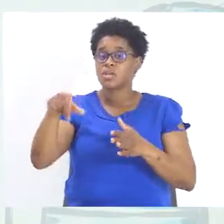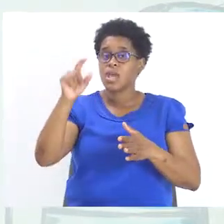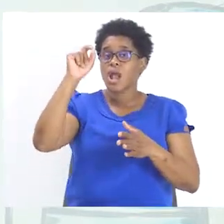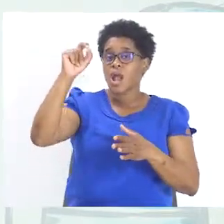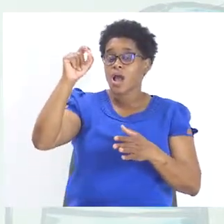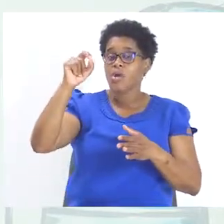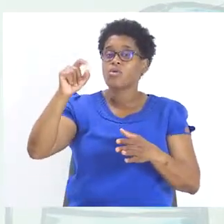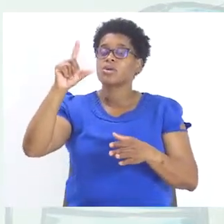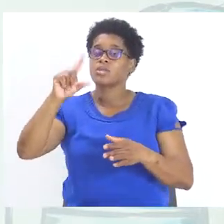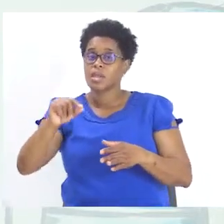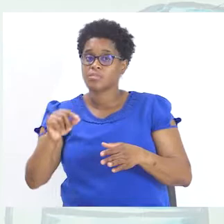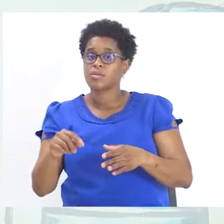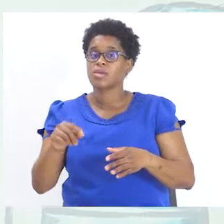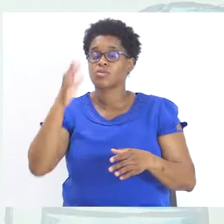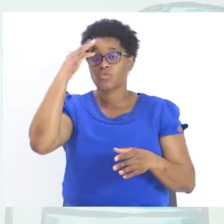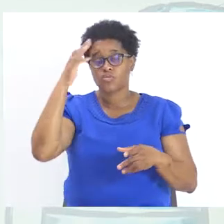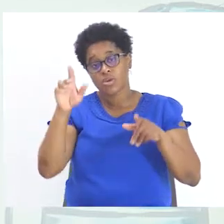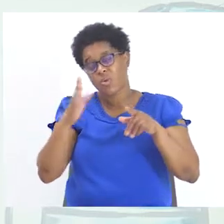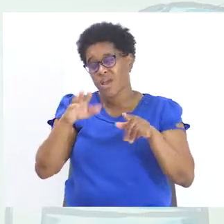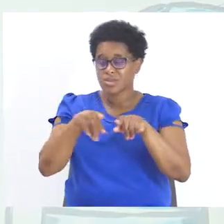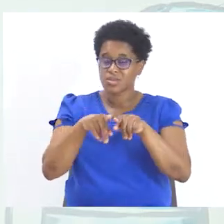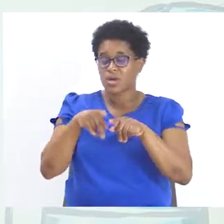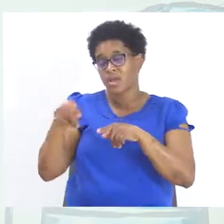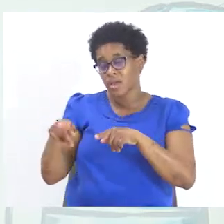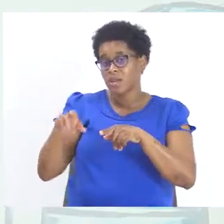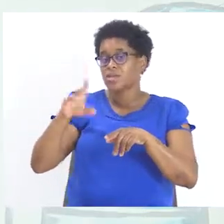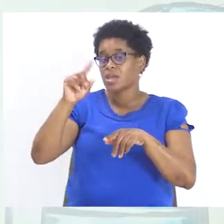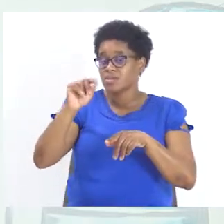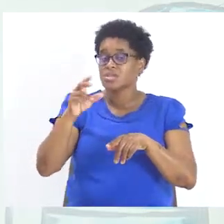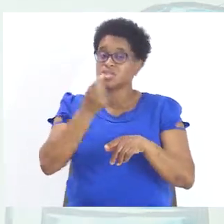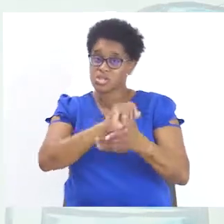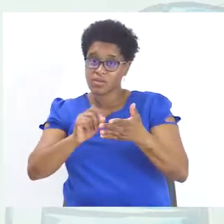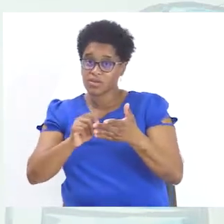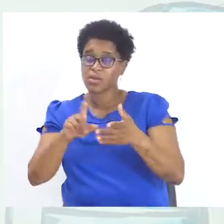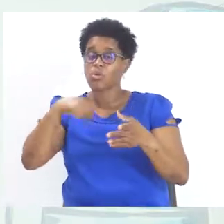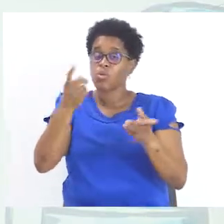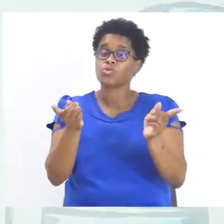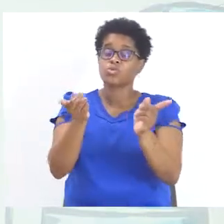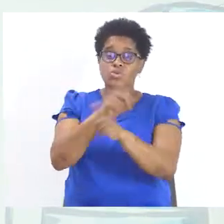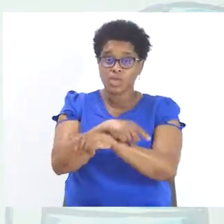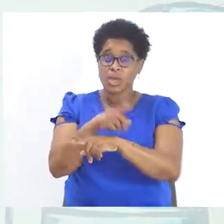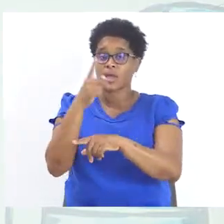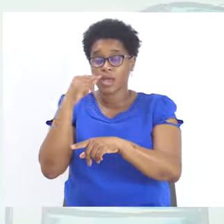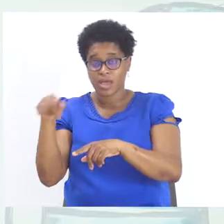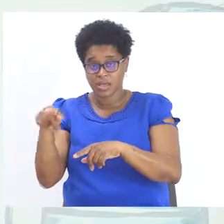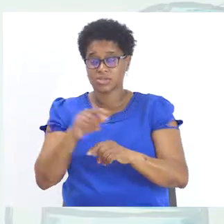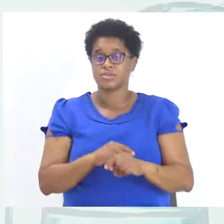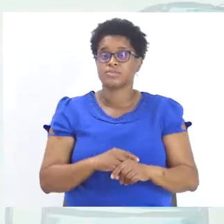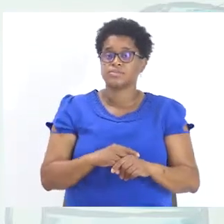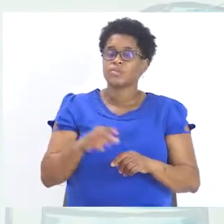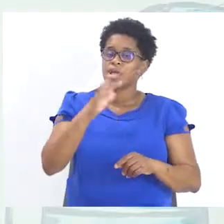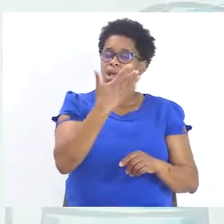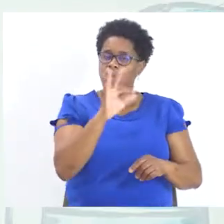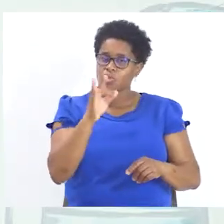a esse monômio. Assim sucessivamente com 14. 14 é um monômio, vocês vão escrever a mesma coisa. E por